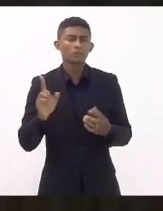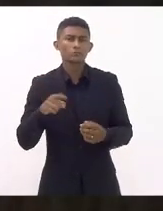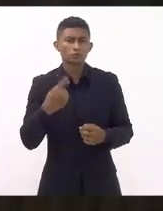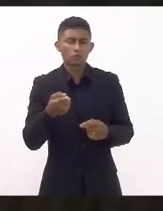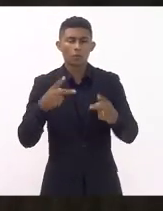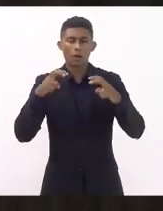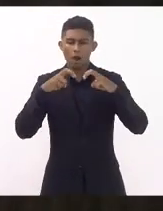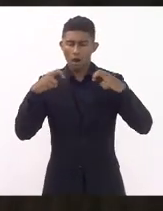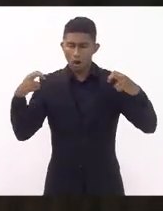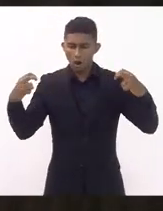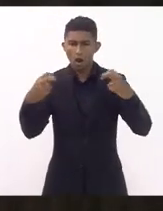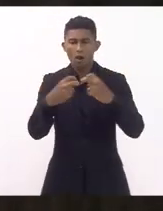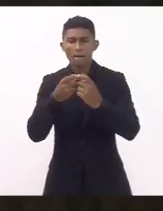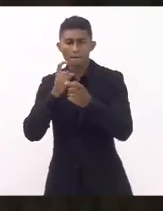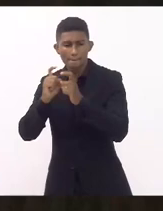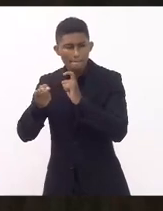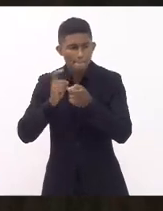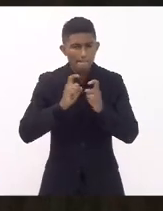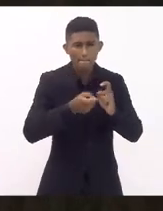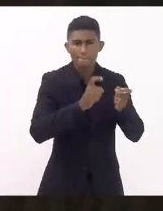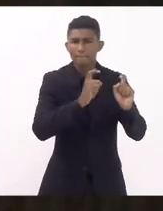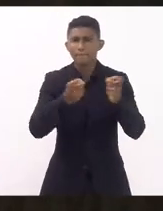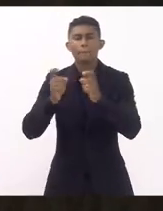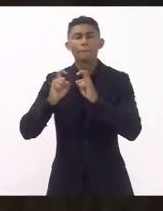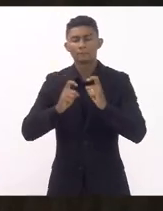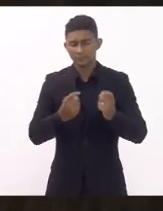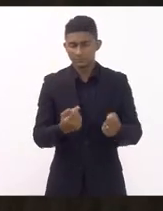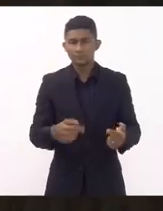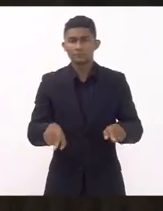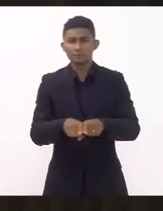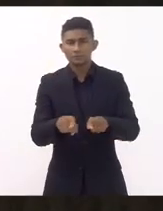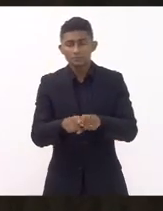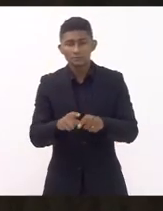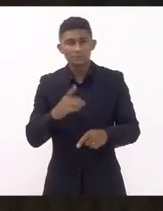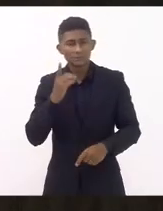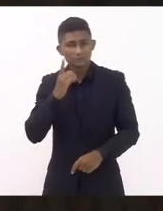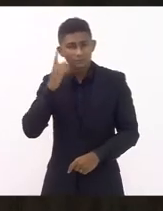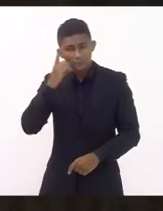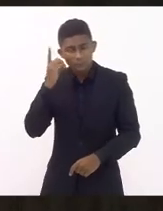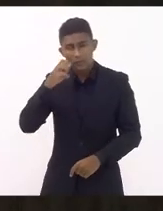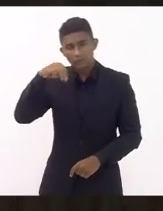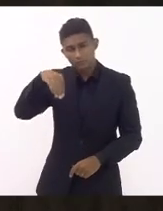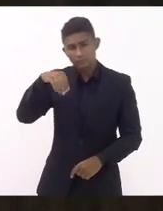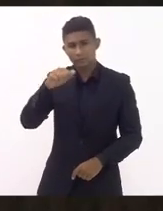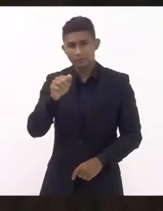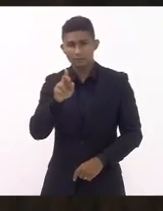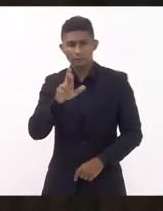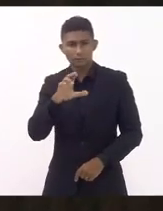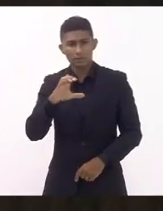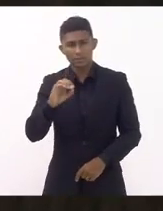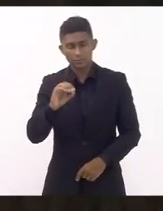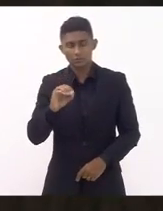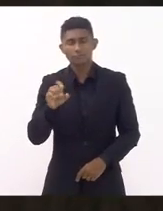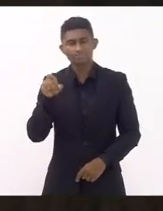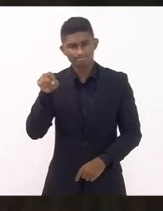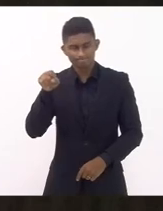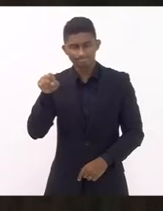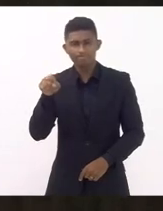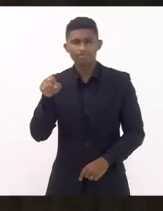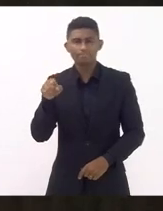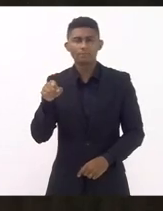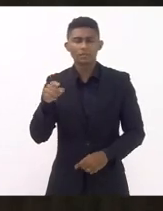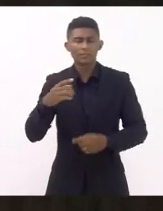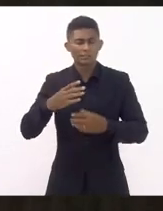e discutíssemos. Quero saudar aqui o deputado Márcio Pacheco, para lembrar, né? Eu